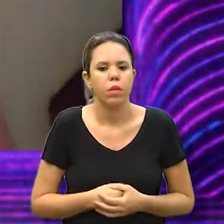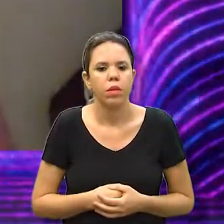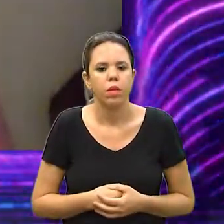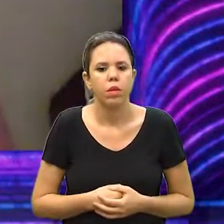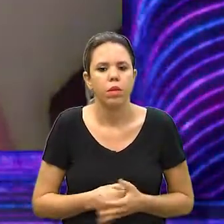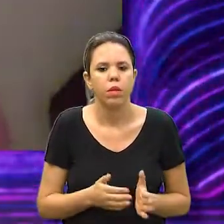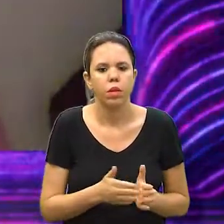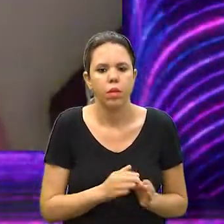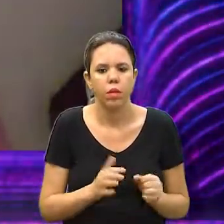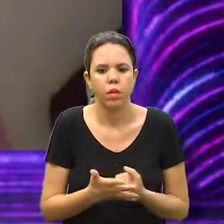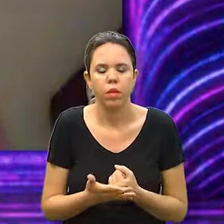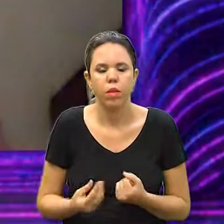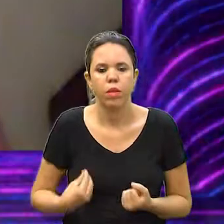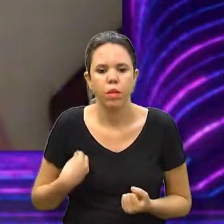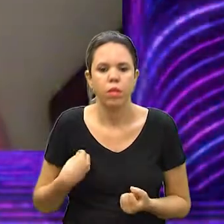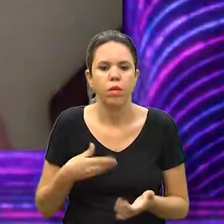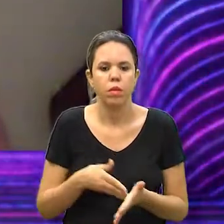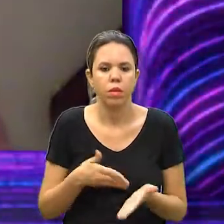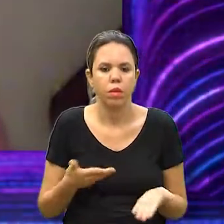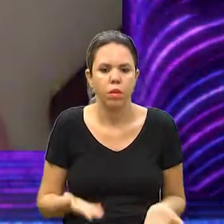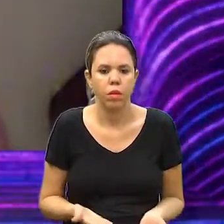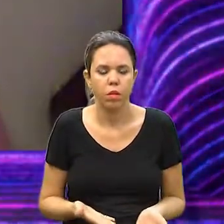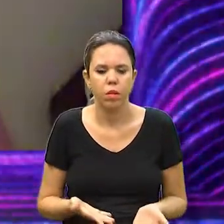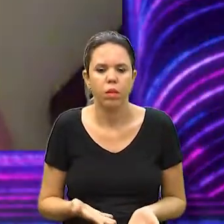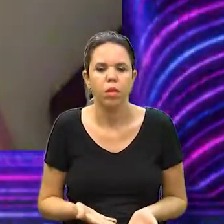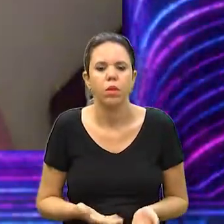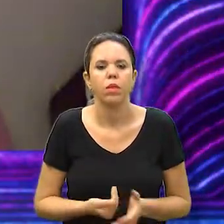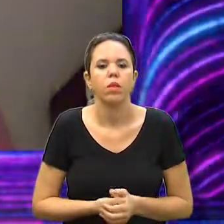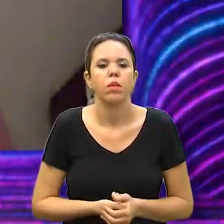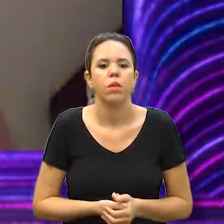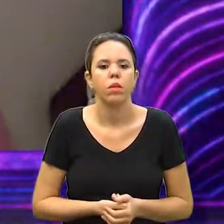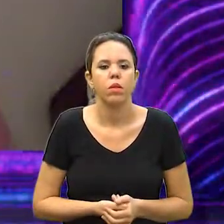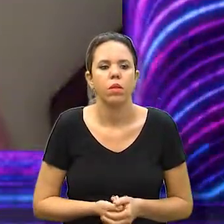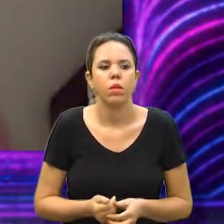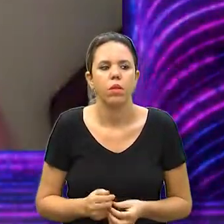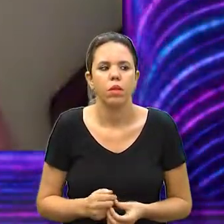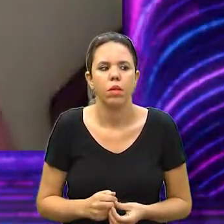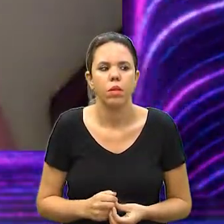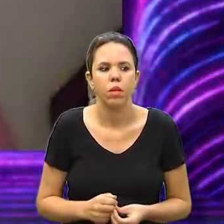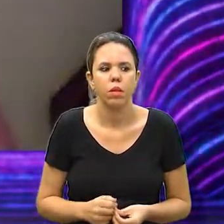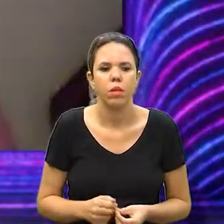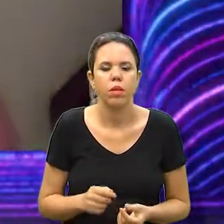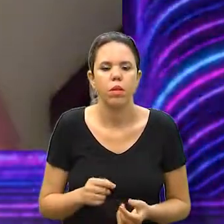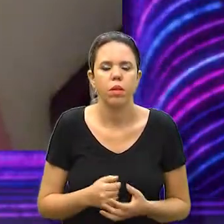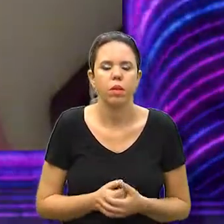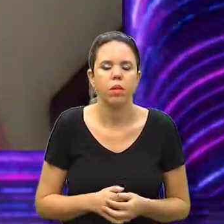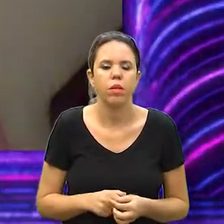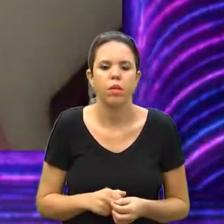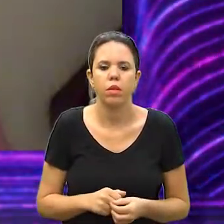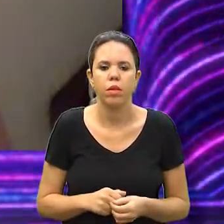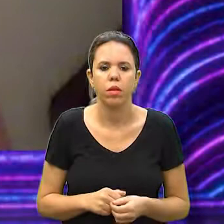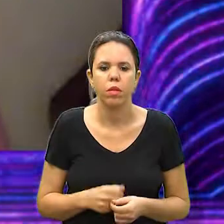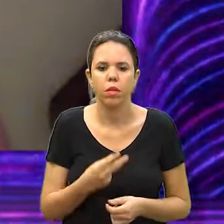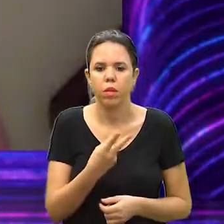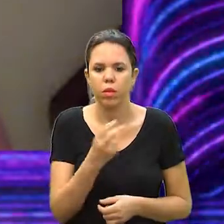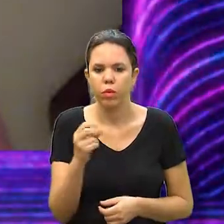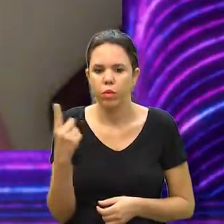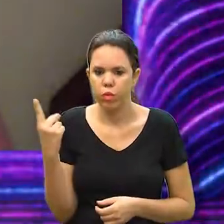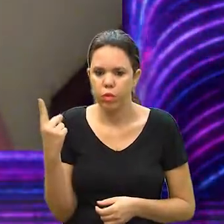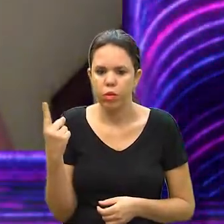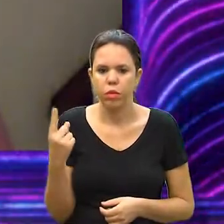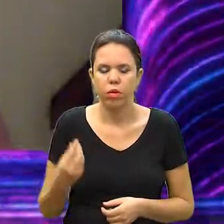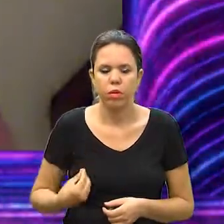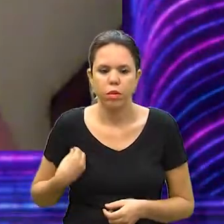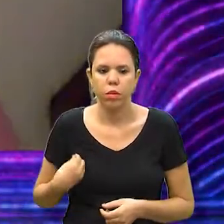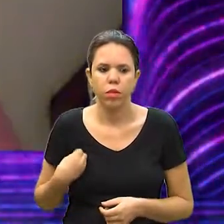pandemia, que estávamos aí restritas no movimento, mas foi muito produtivo nesse sentido. E em 2021 eu